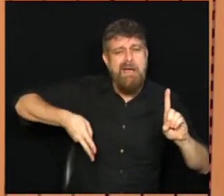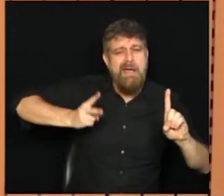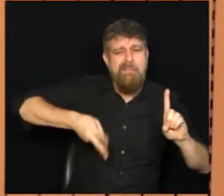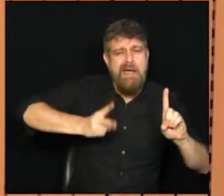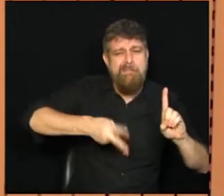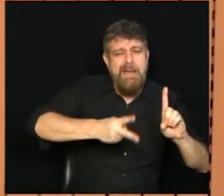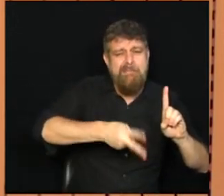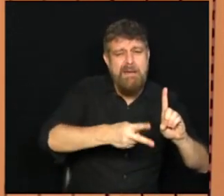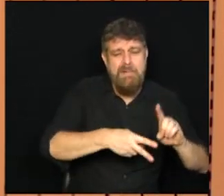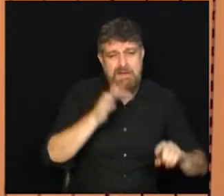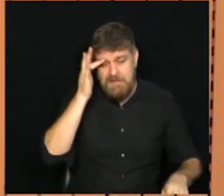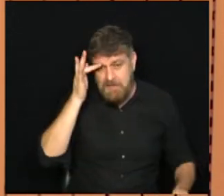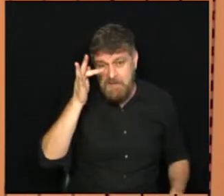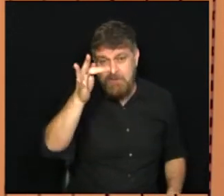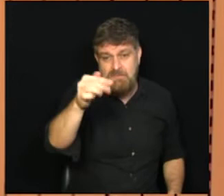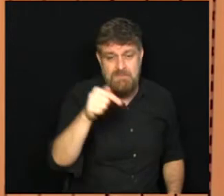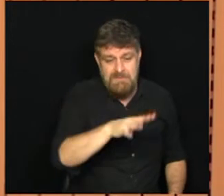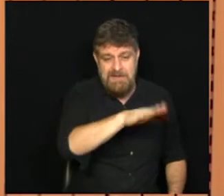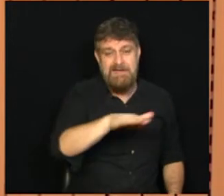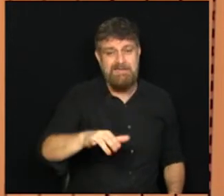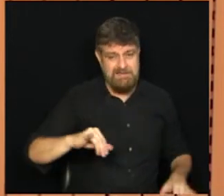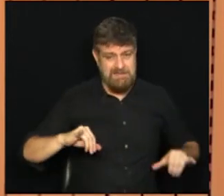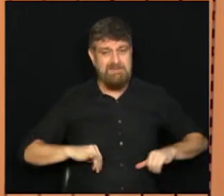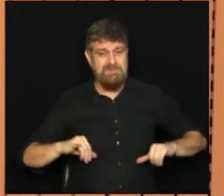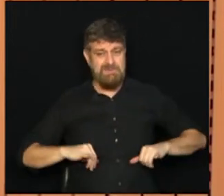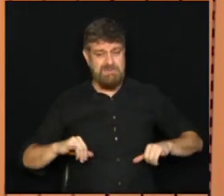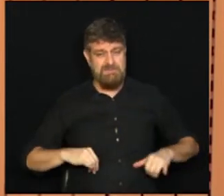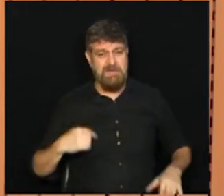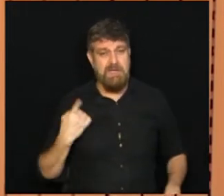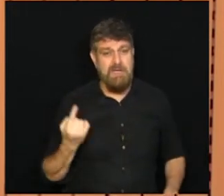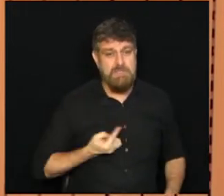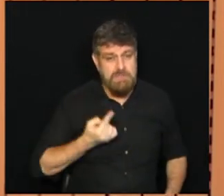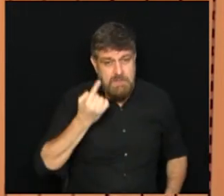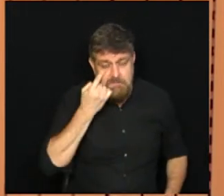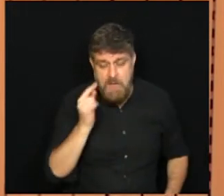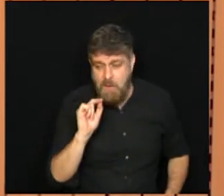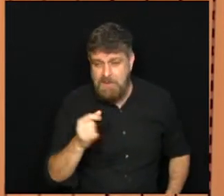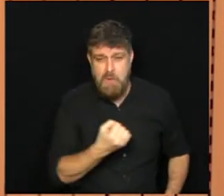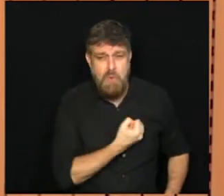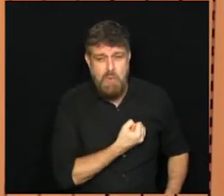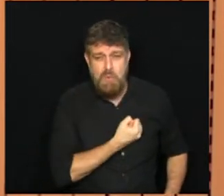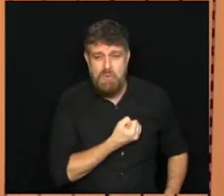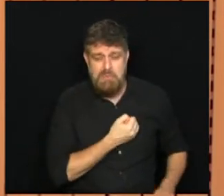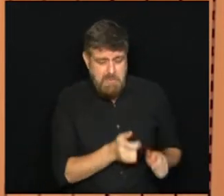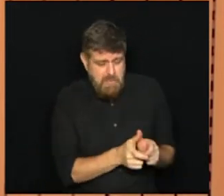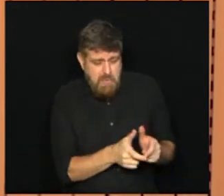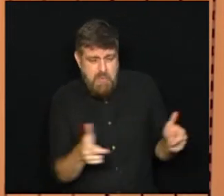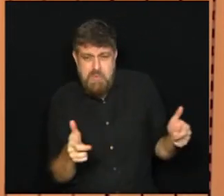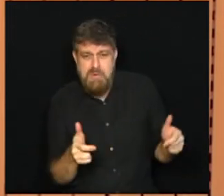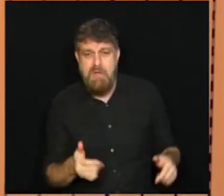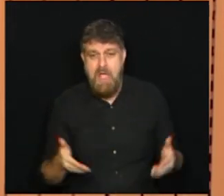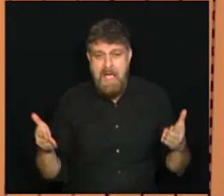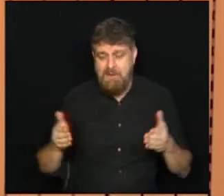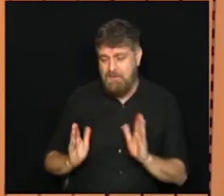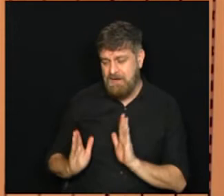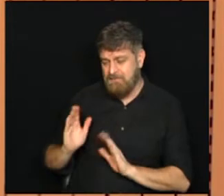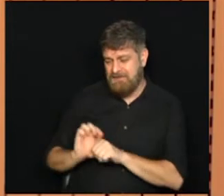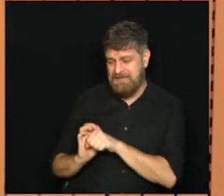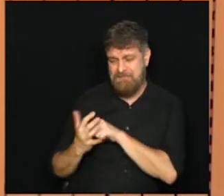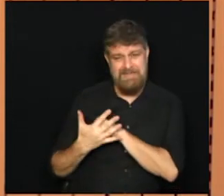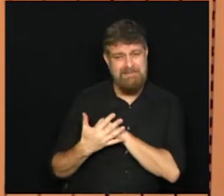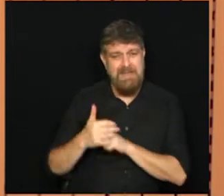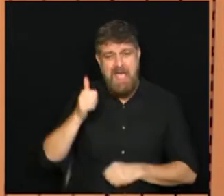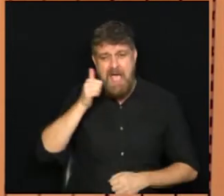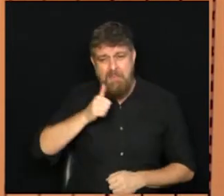o que lá na frente essas crianças vão passar. Então, a gente tem visto um número muito grande, agora na pandemia, de mulheres que